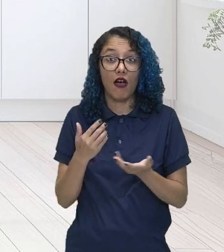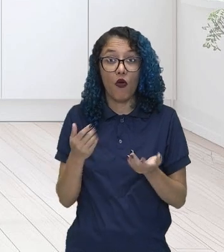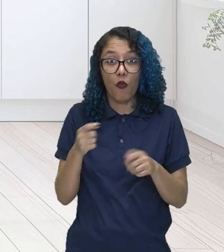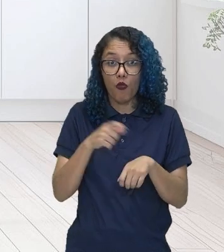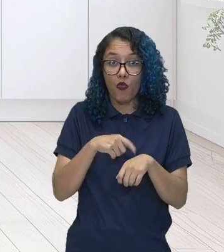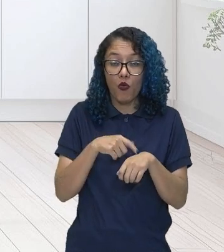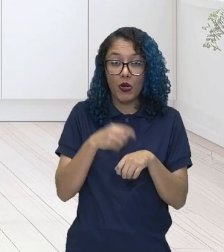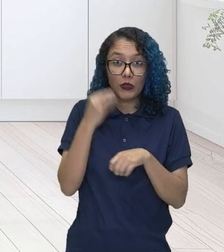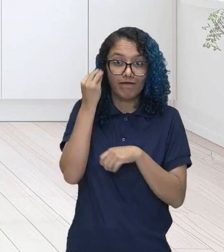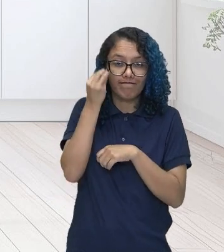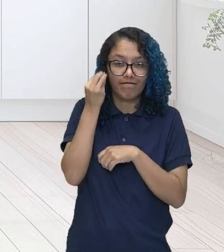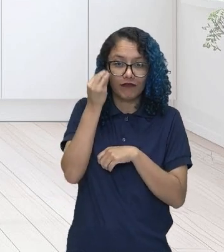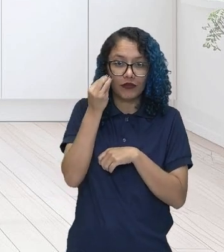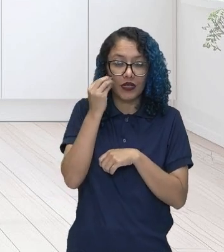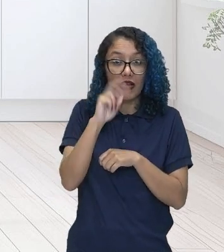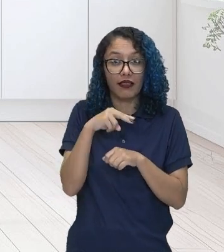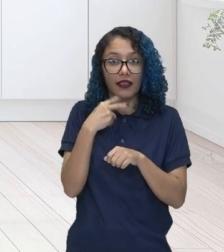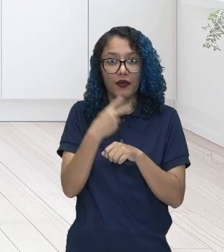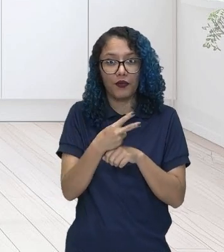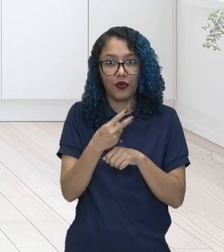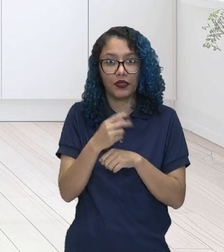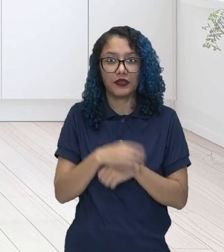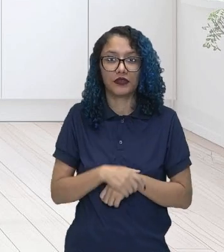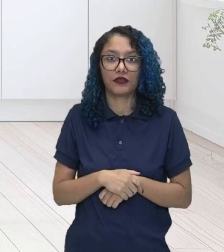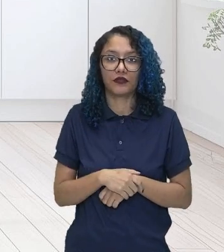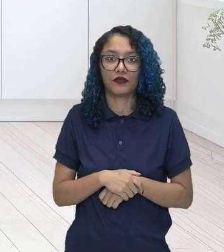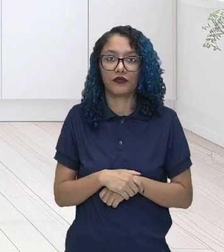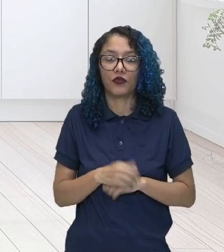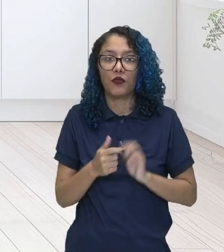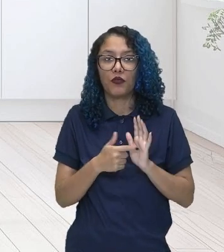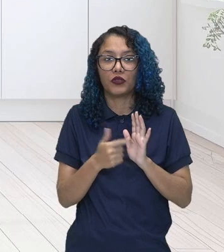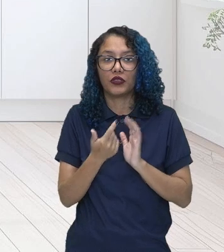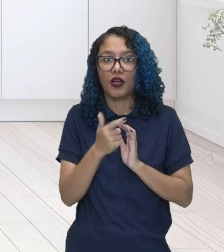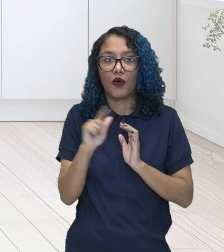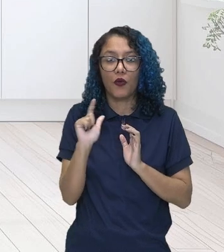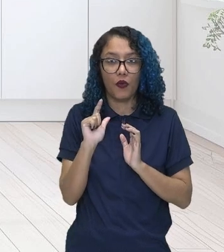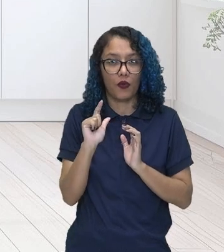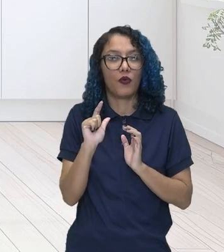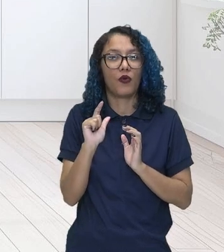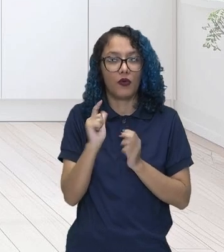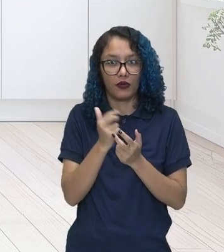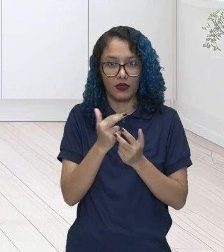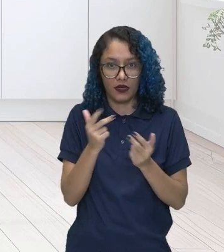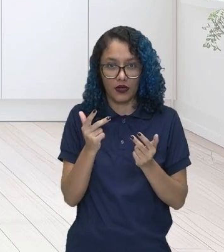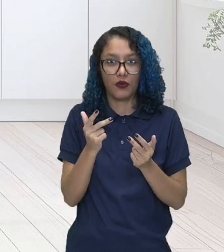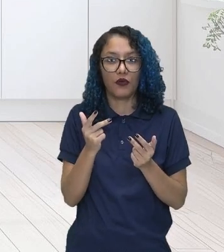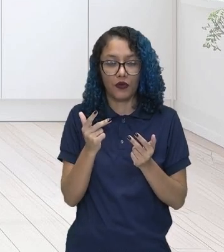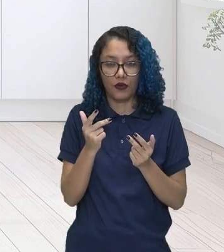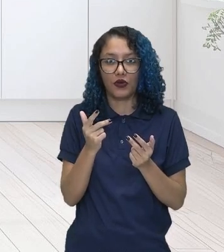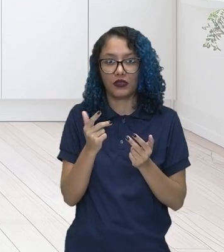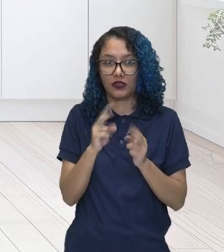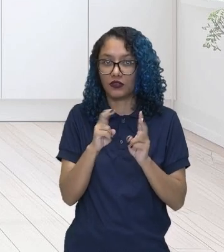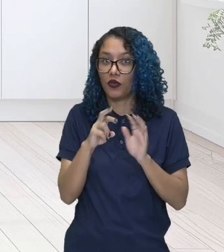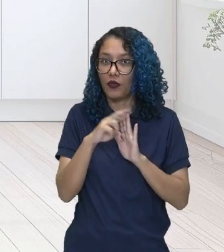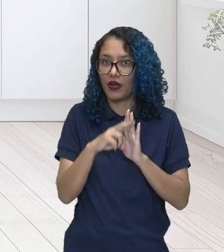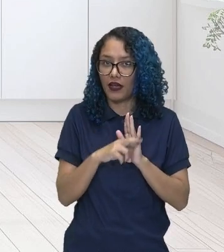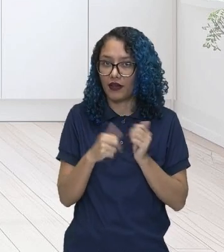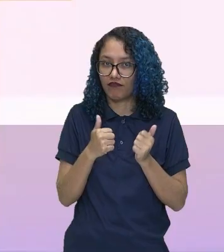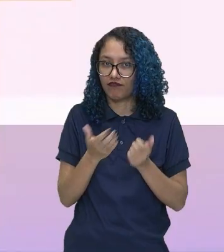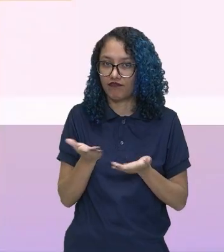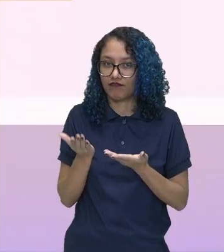e após a hora do experimento, vocês vão ver uma animação onde mostra aí a lei de Lavoisier novamente. Vamos